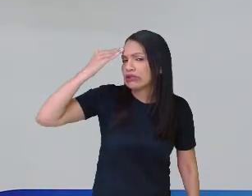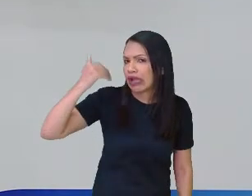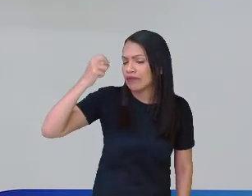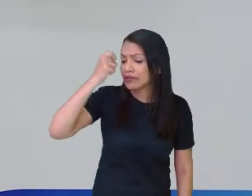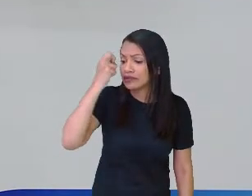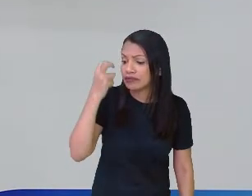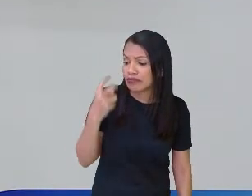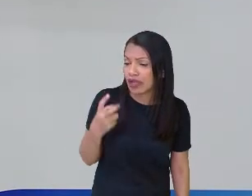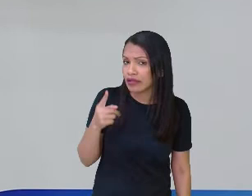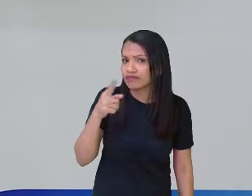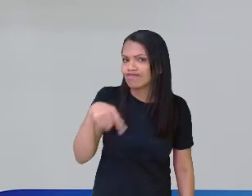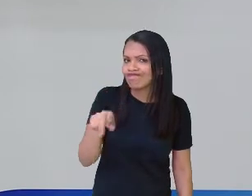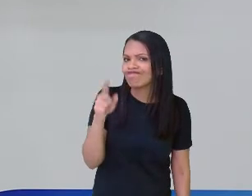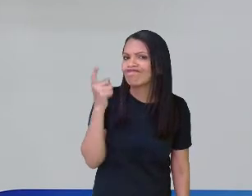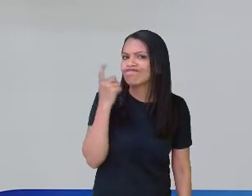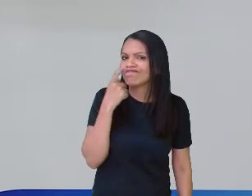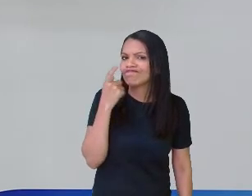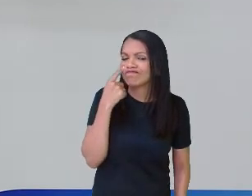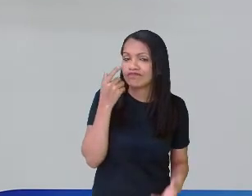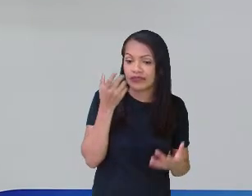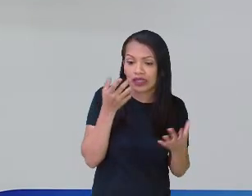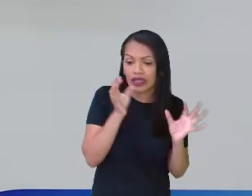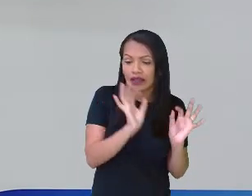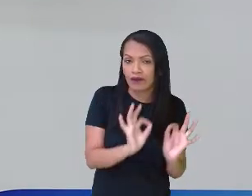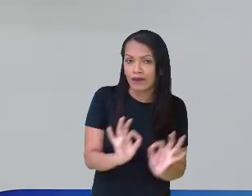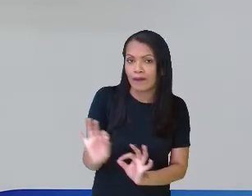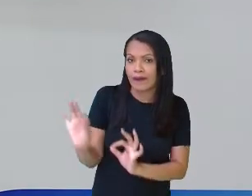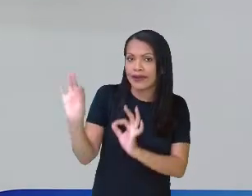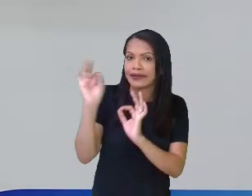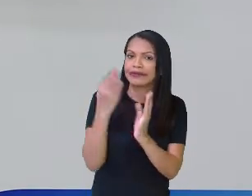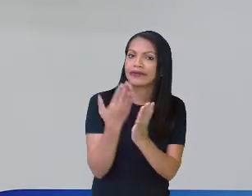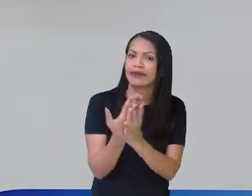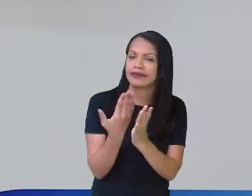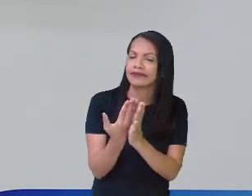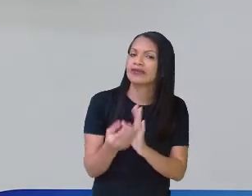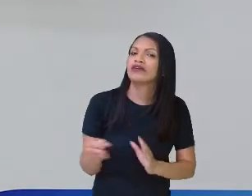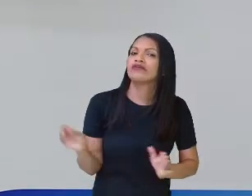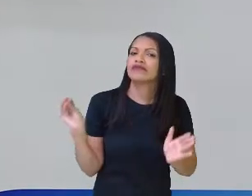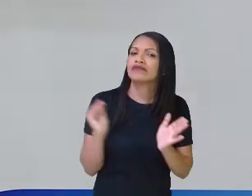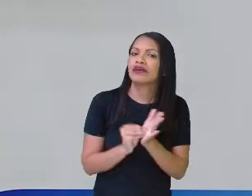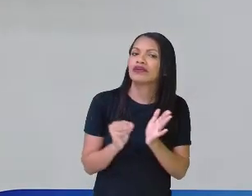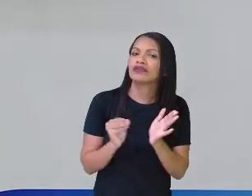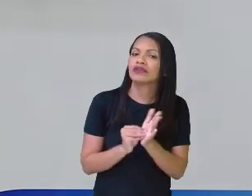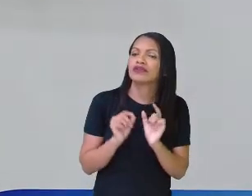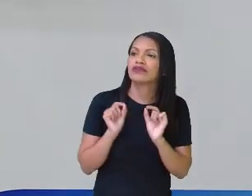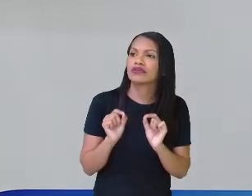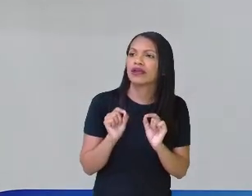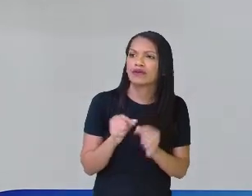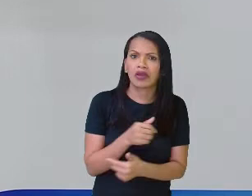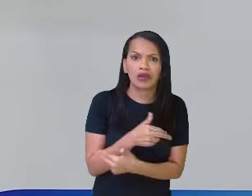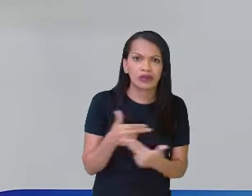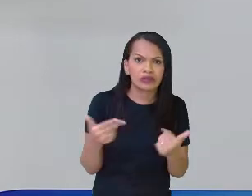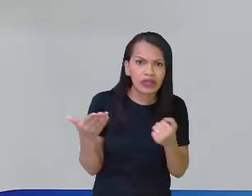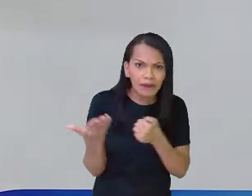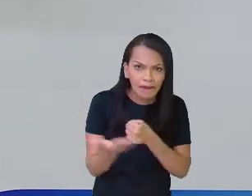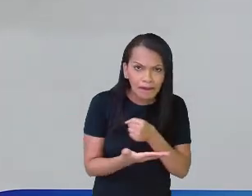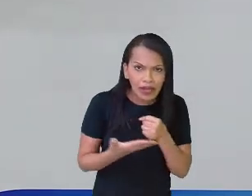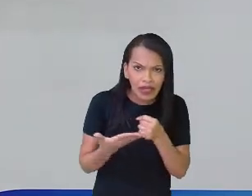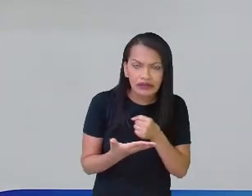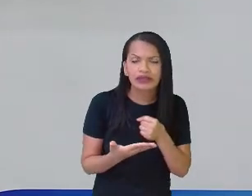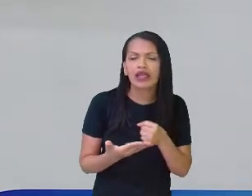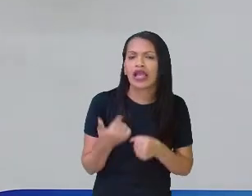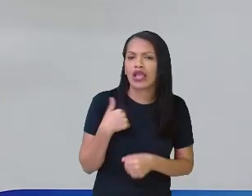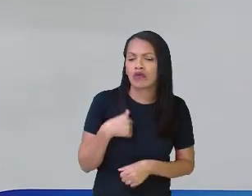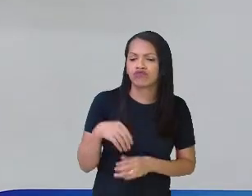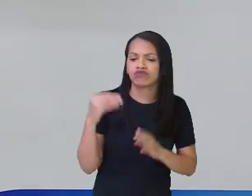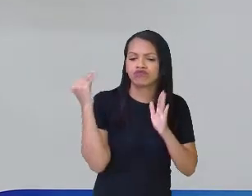espertos. Quero ver se vocês estão acompanhando direitinho. Tá faltando um elemento básico aqui. Eu não coloquei de propósito.